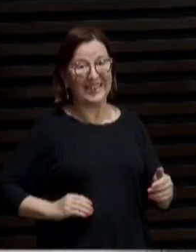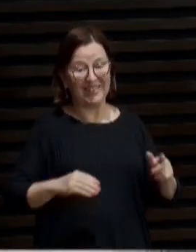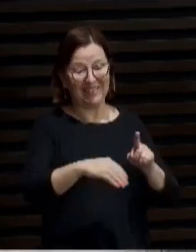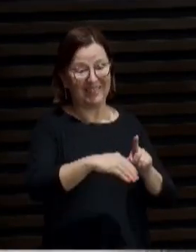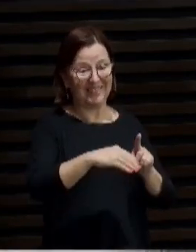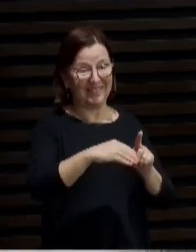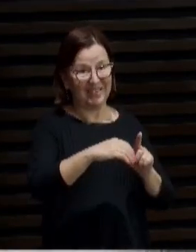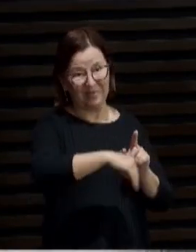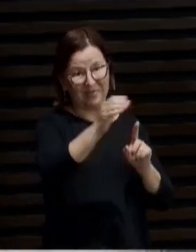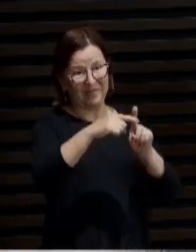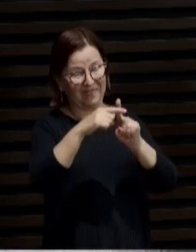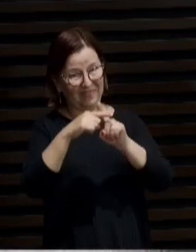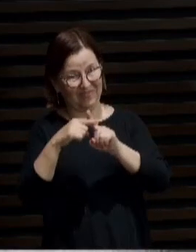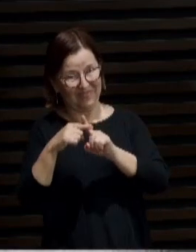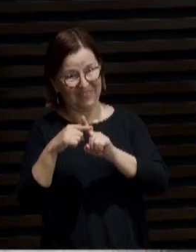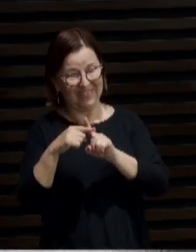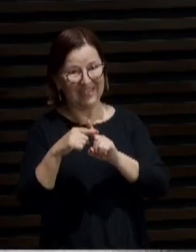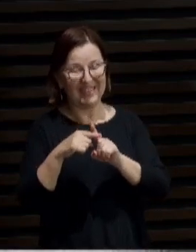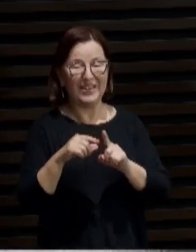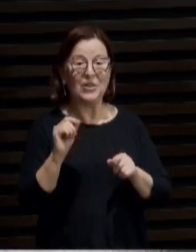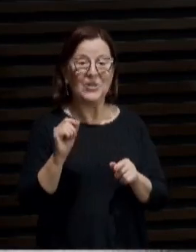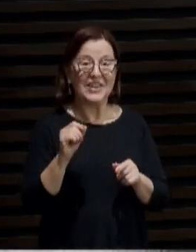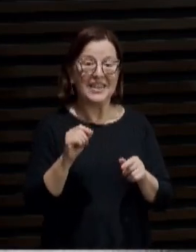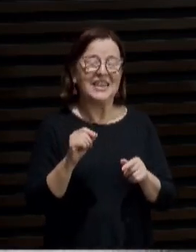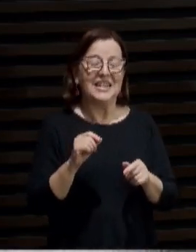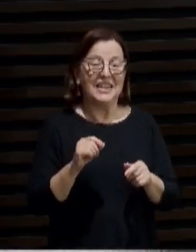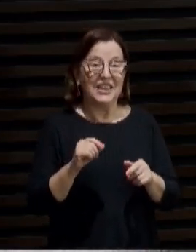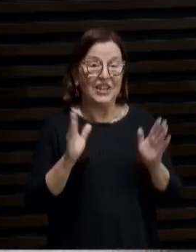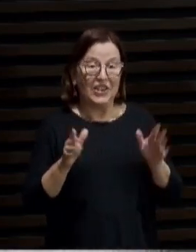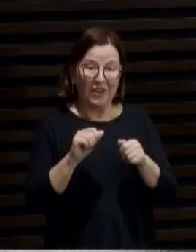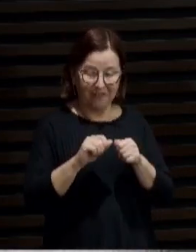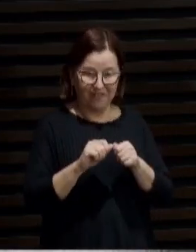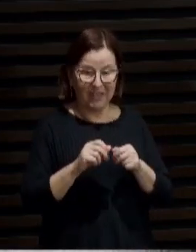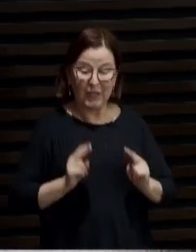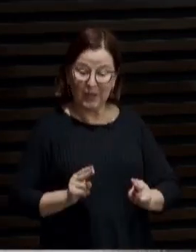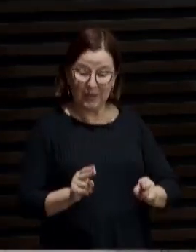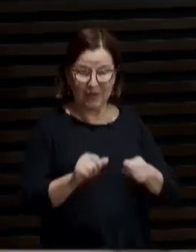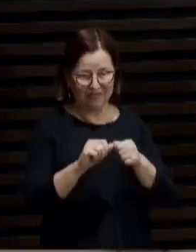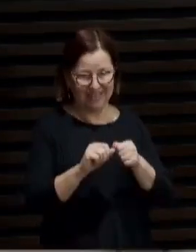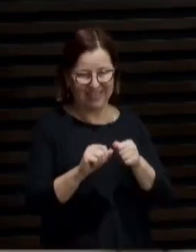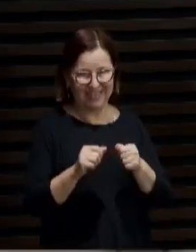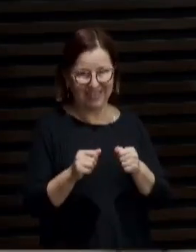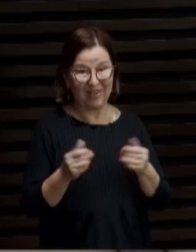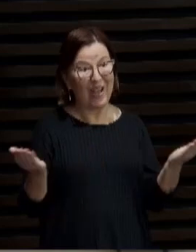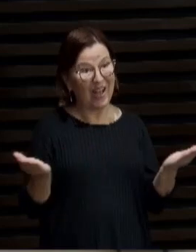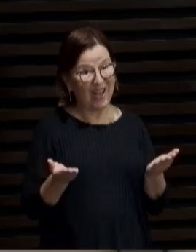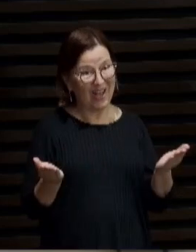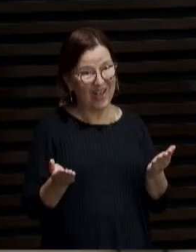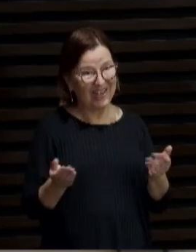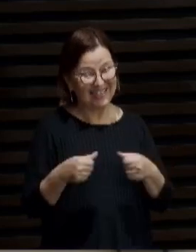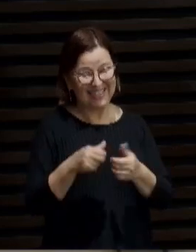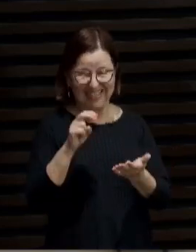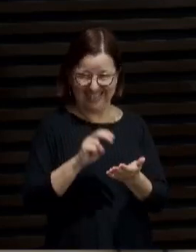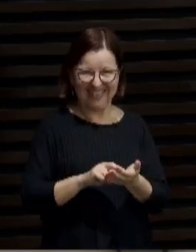na sua ressurreição, o que Ele fez ao enviar o Espírito Santo, o que Ele está fazendo até hoje e que está fazendo hoje aqui nessa manhã na